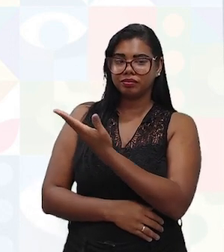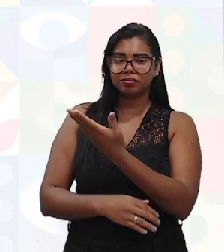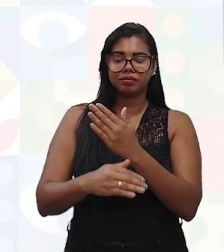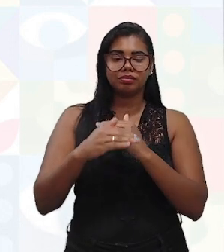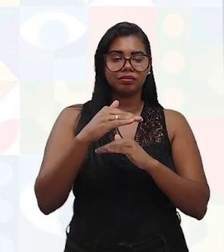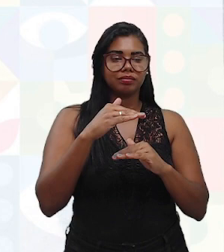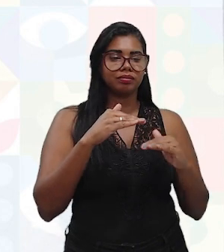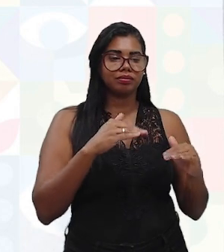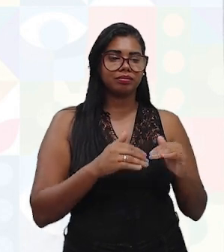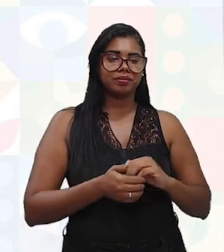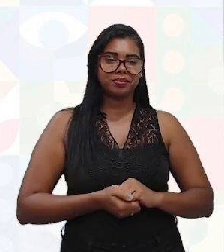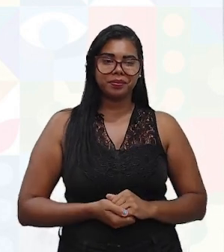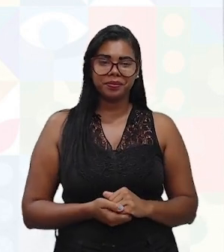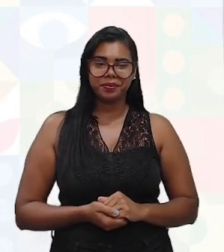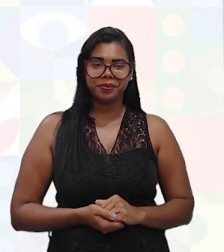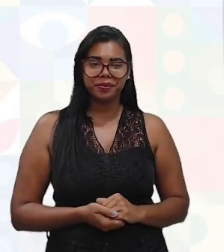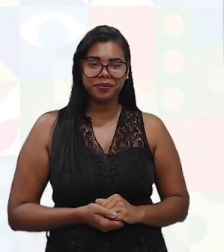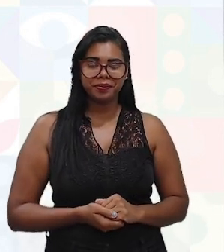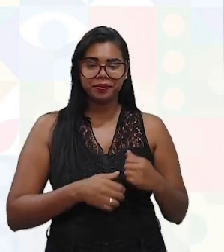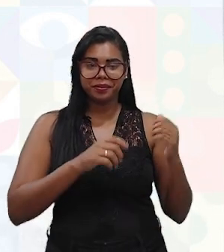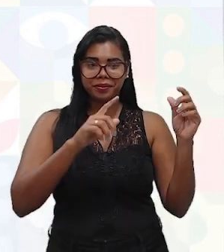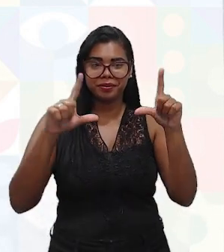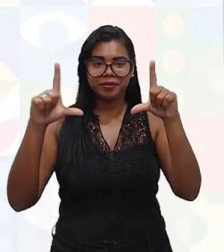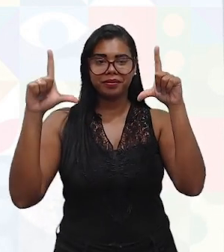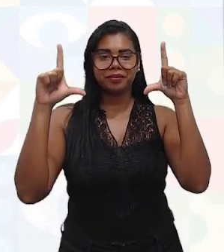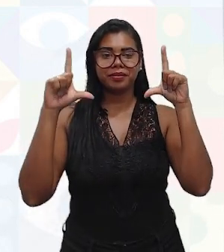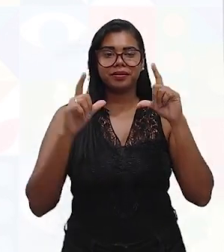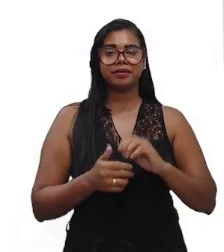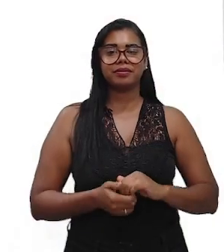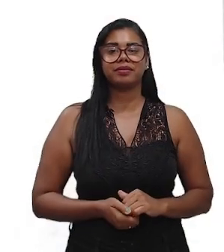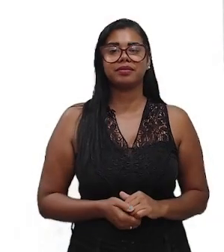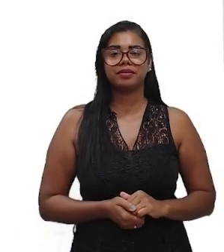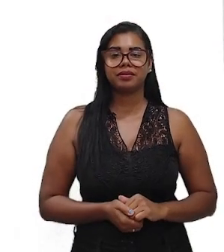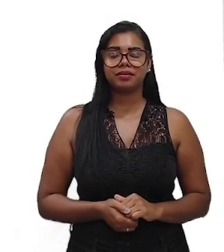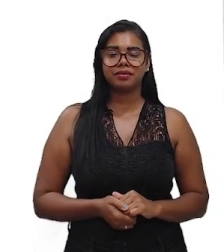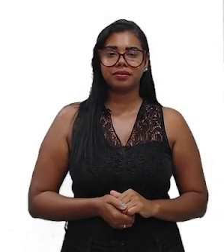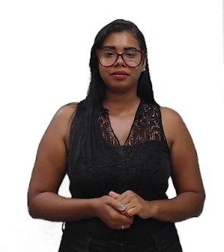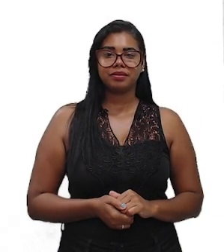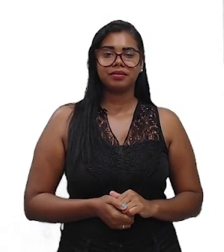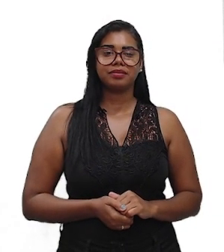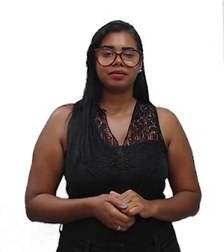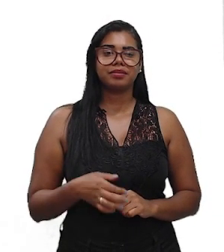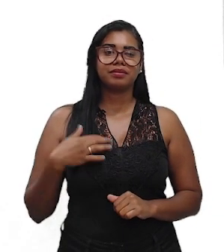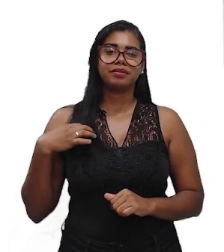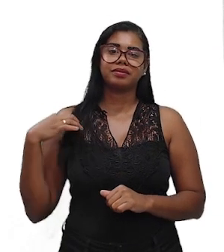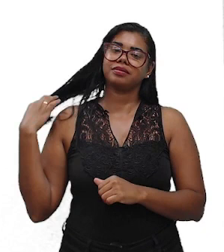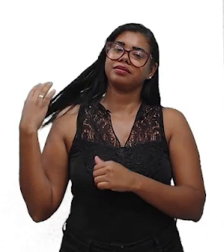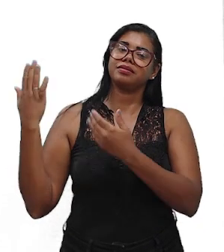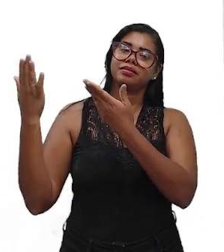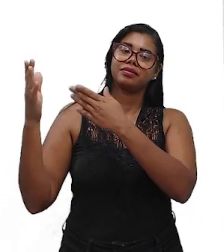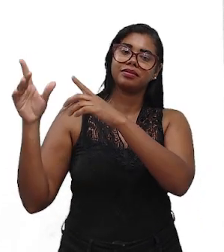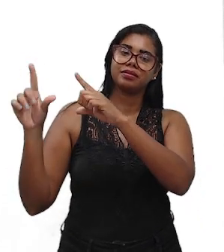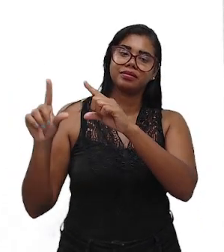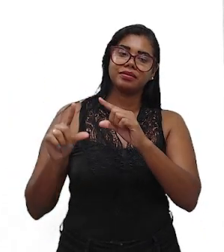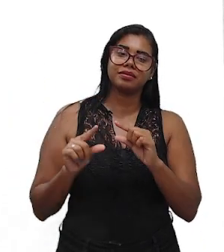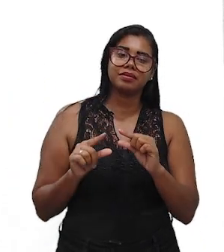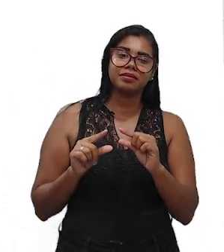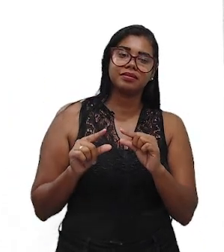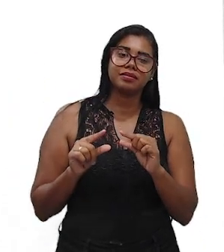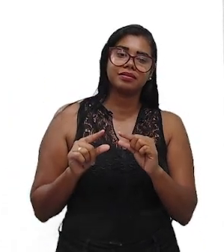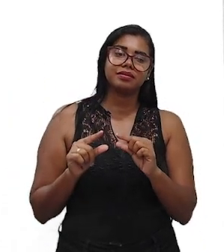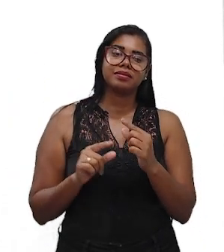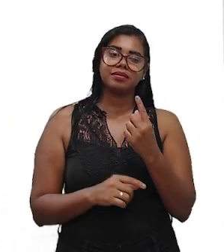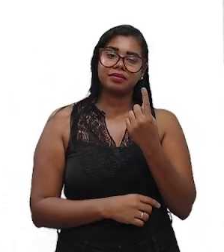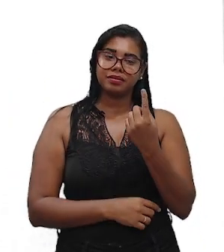estoques. Próximo tópico. O estoque mínimo é a quantidade mínima de